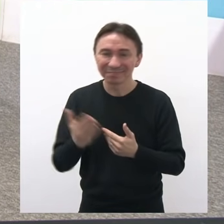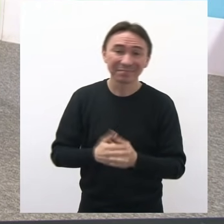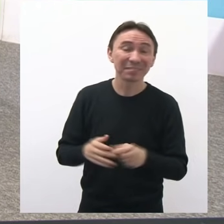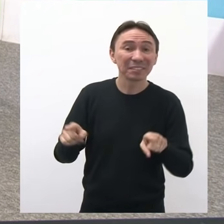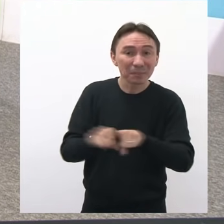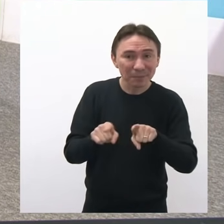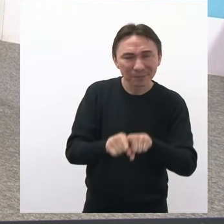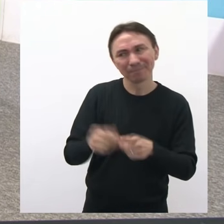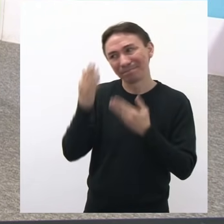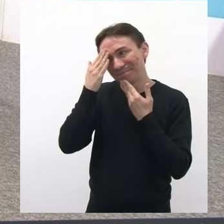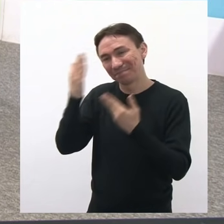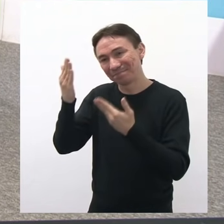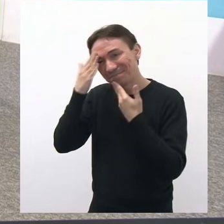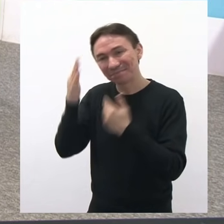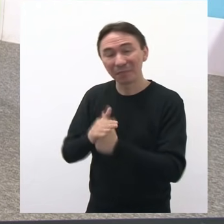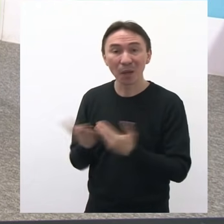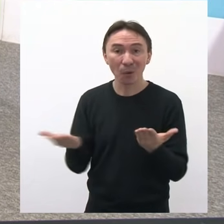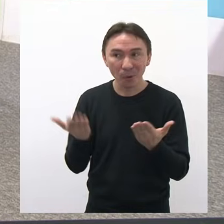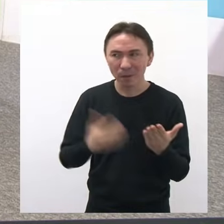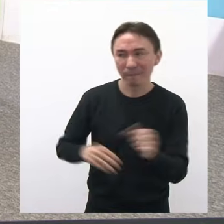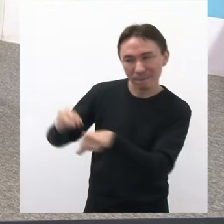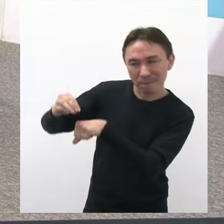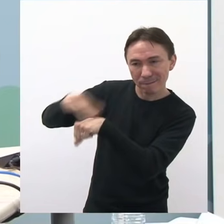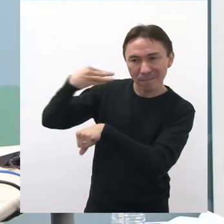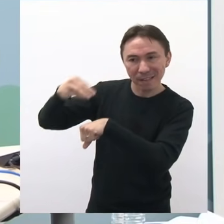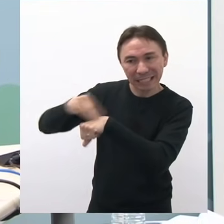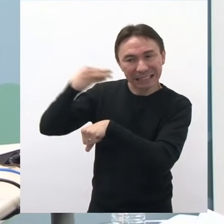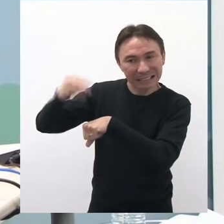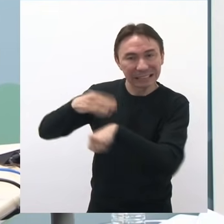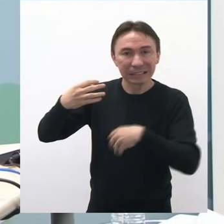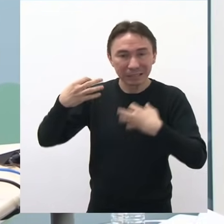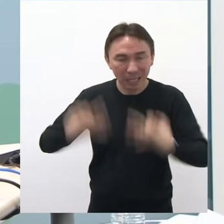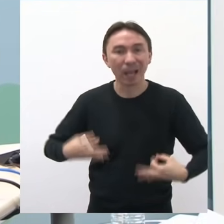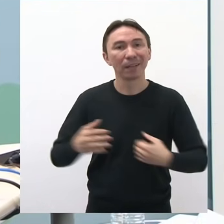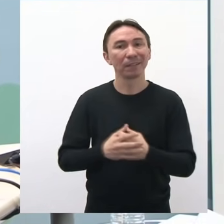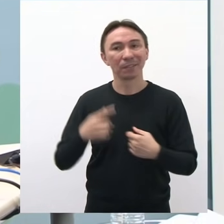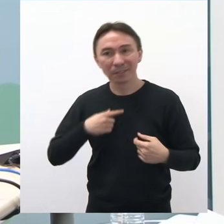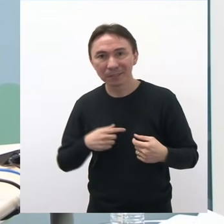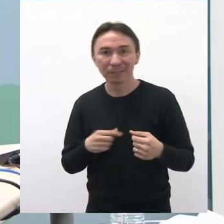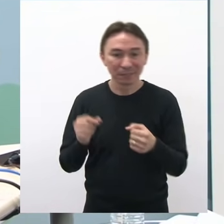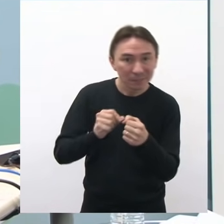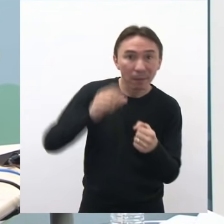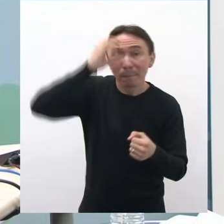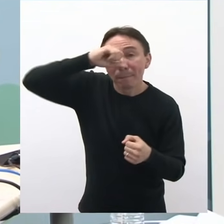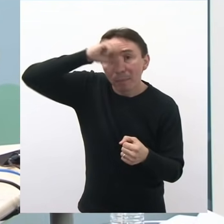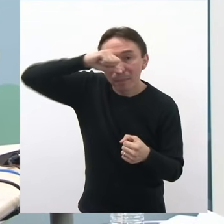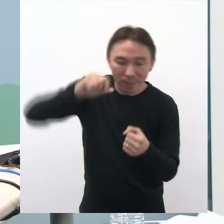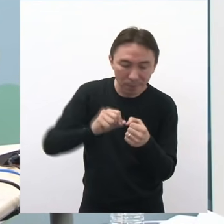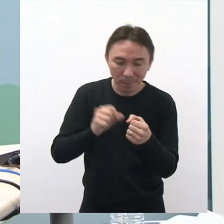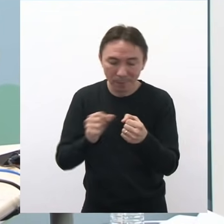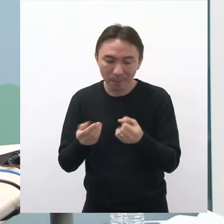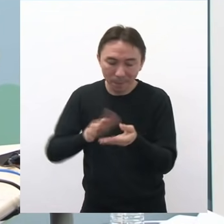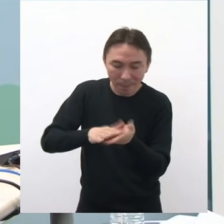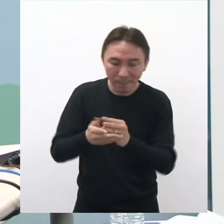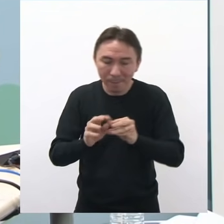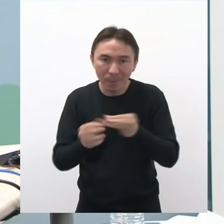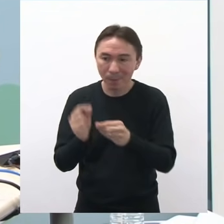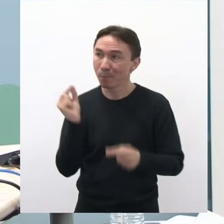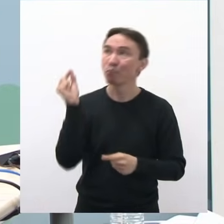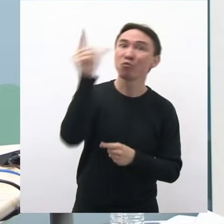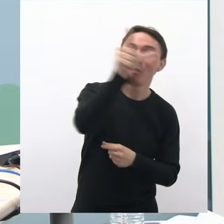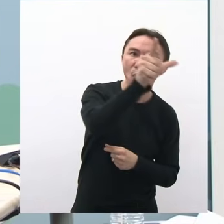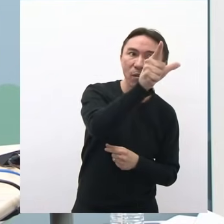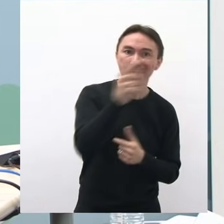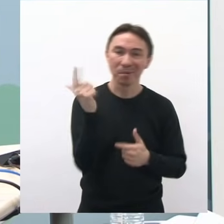agradeço muito. Agora eu vou pegar as dicas certas com o meu querido professor Anderson aqui para aprender a fazer um aviãozinho que voe. Um beijo a